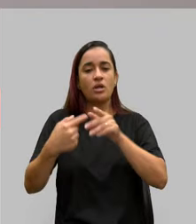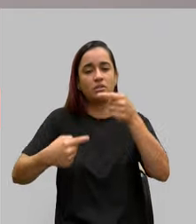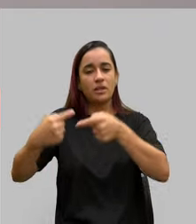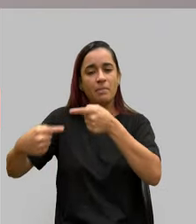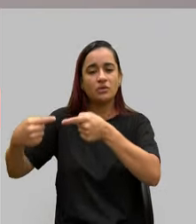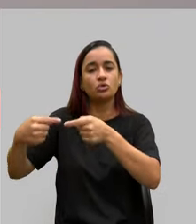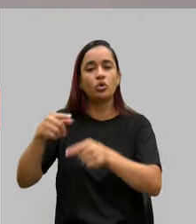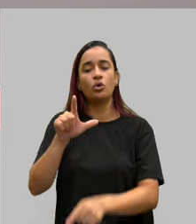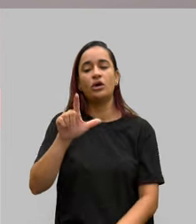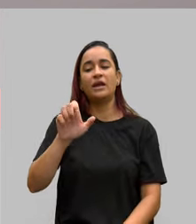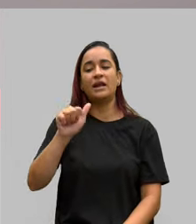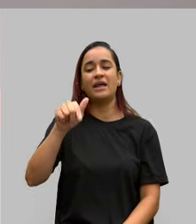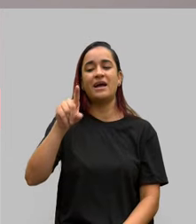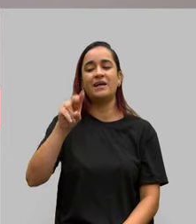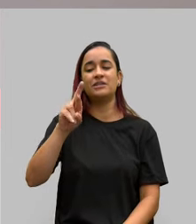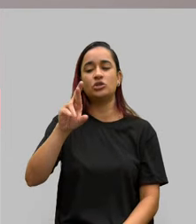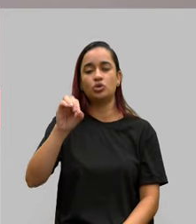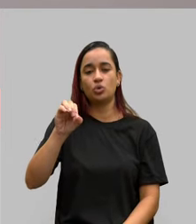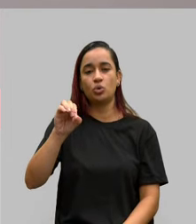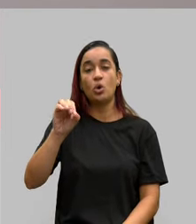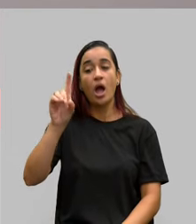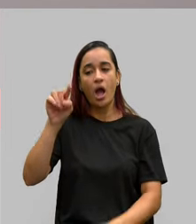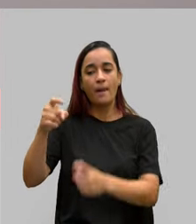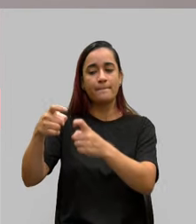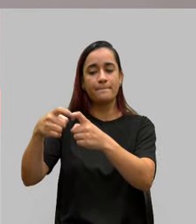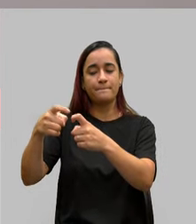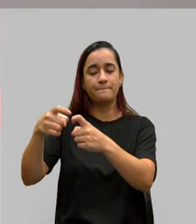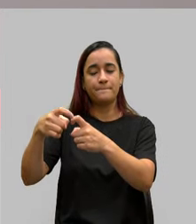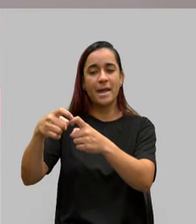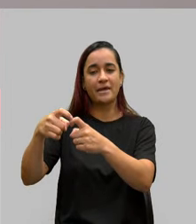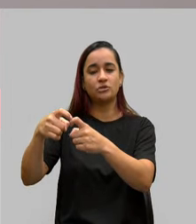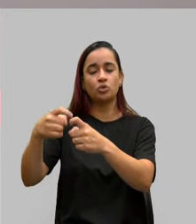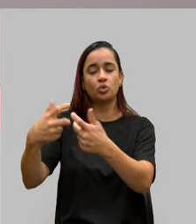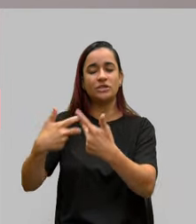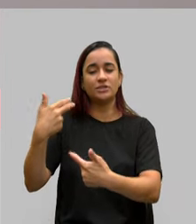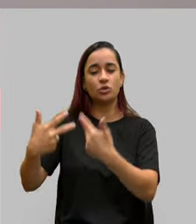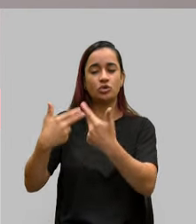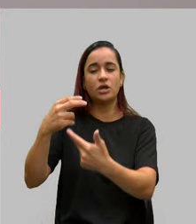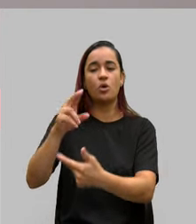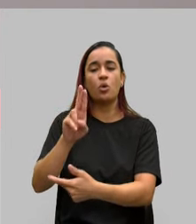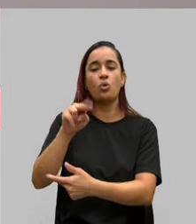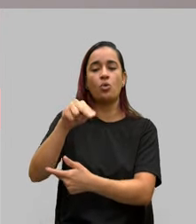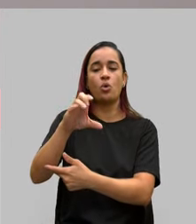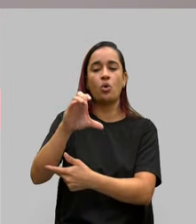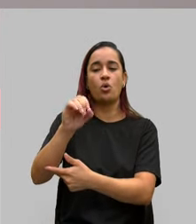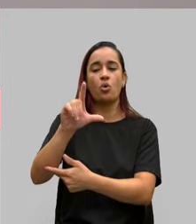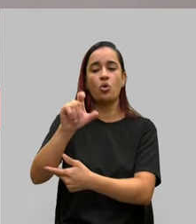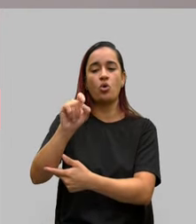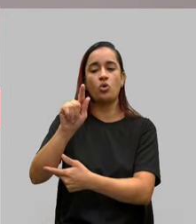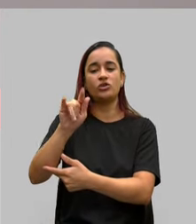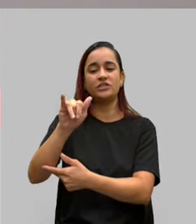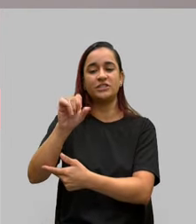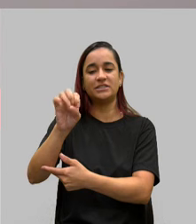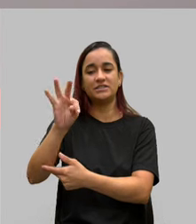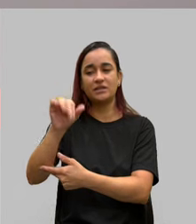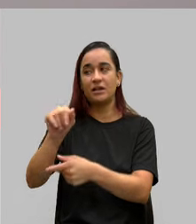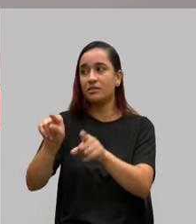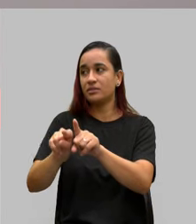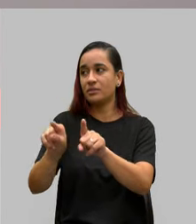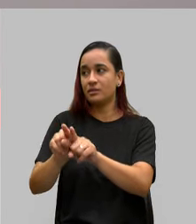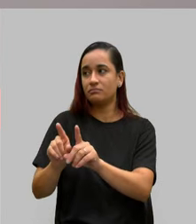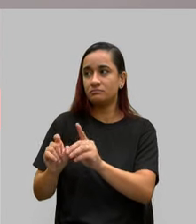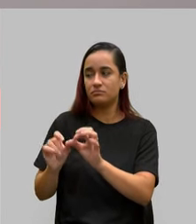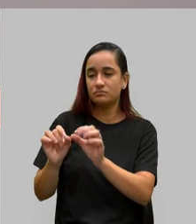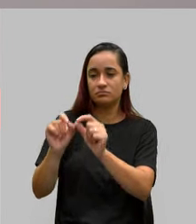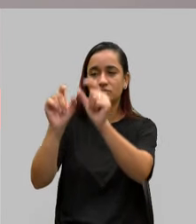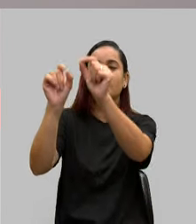Ramirez da Silva médico cirurgião oncologista mastologista e diretor médico científico da Associação